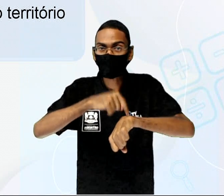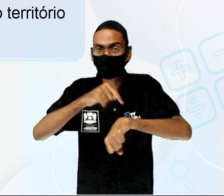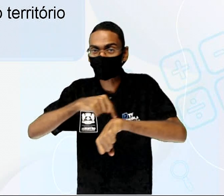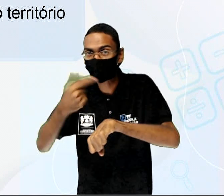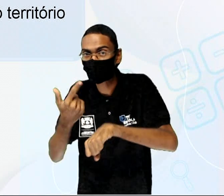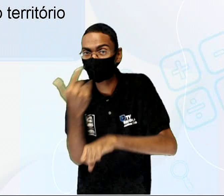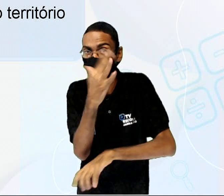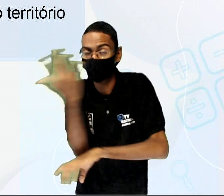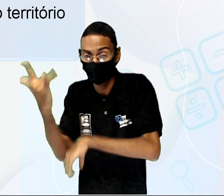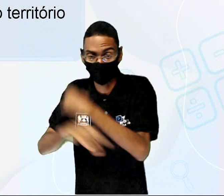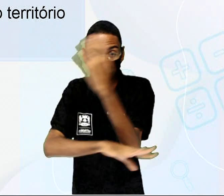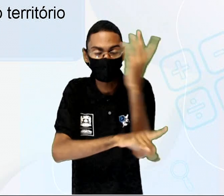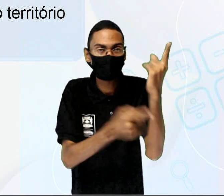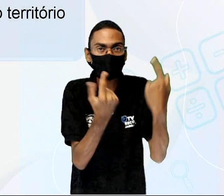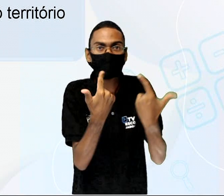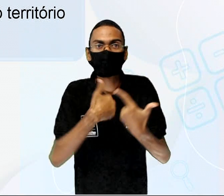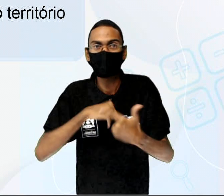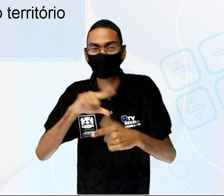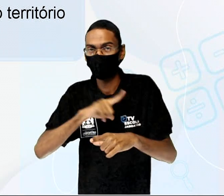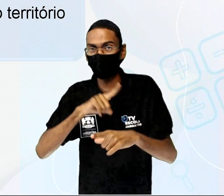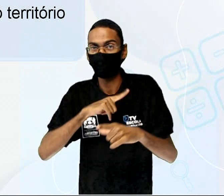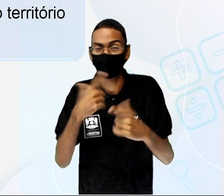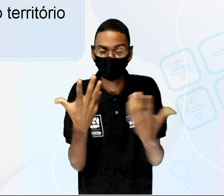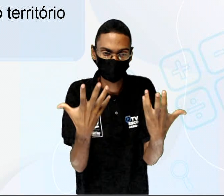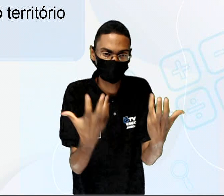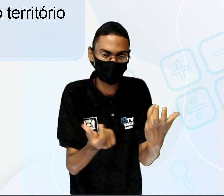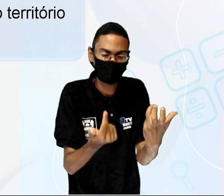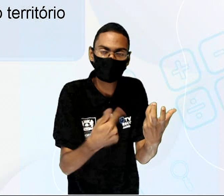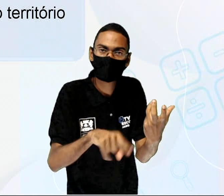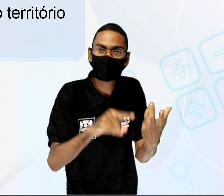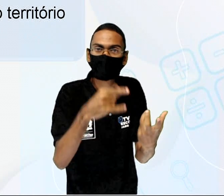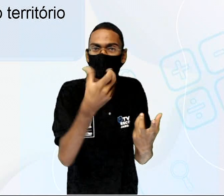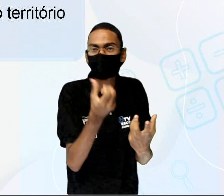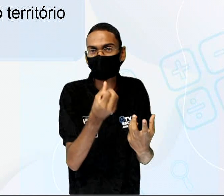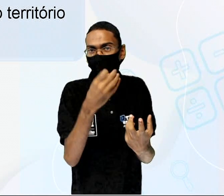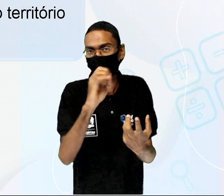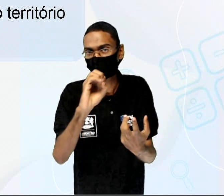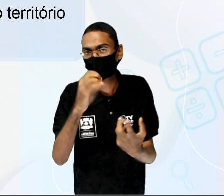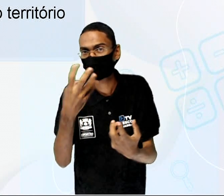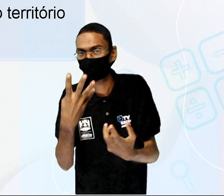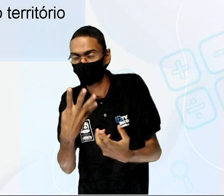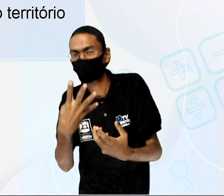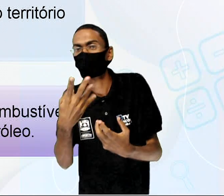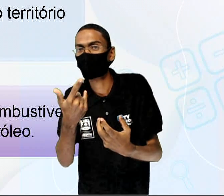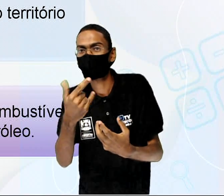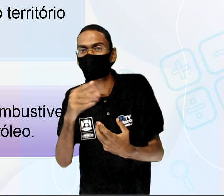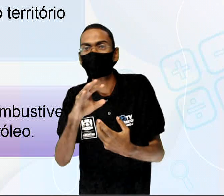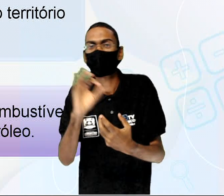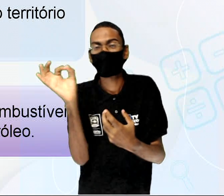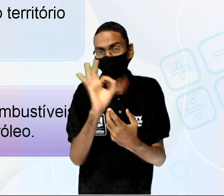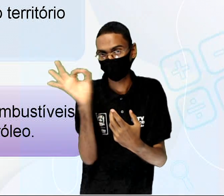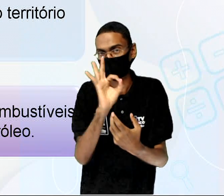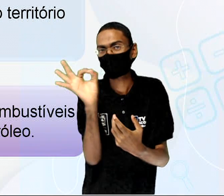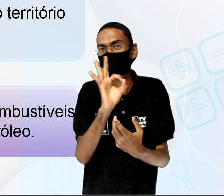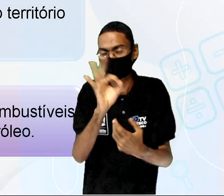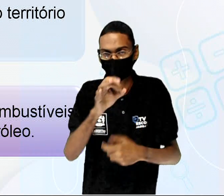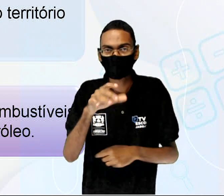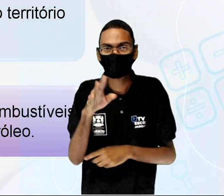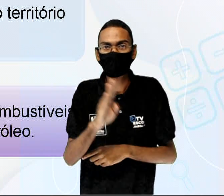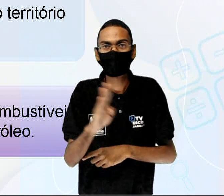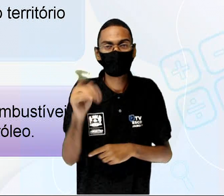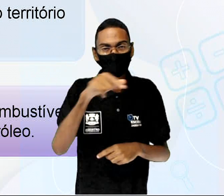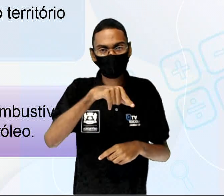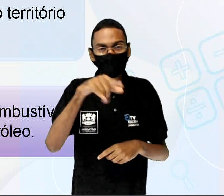sedimentares, elas compõem cerca de 64% do território brasileiro e é nelas que